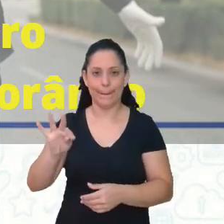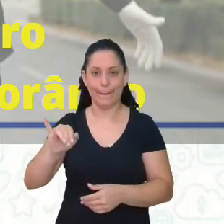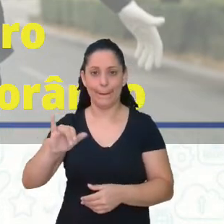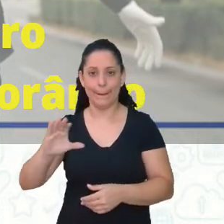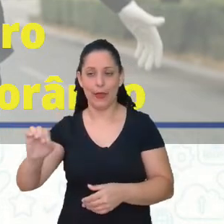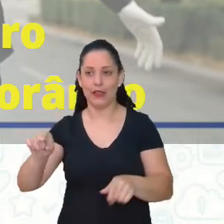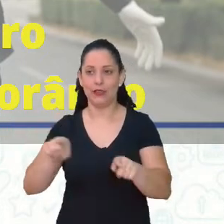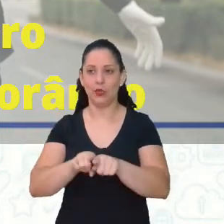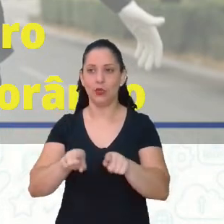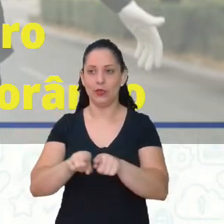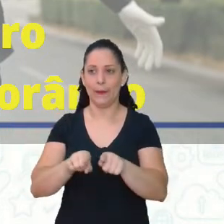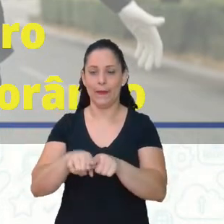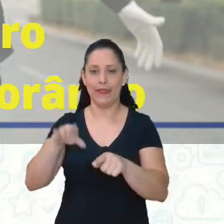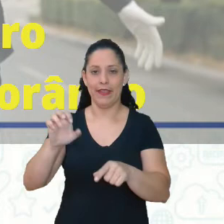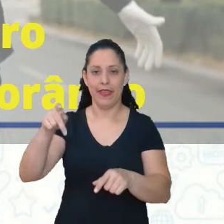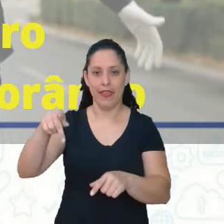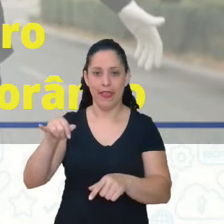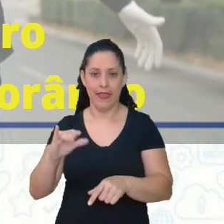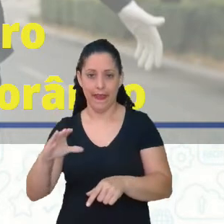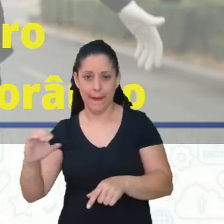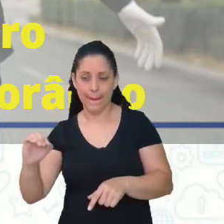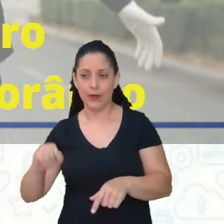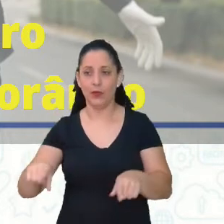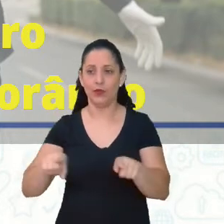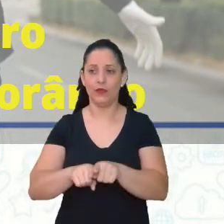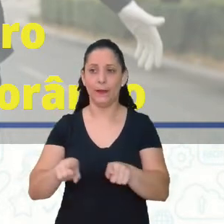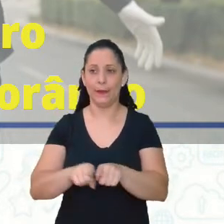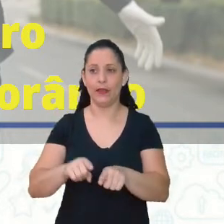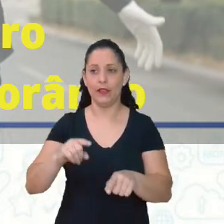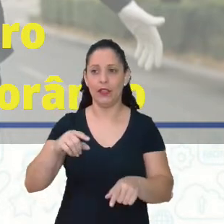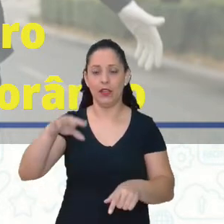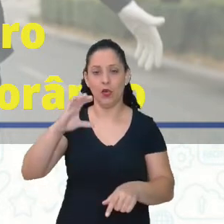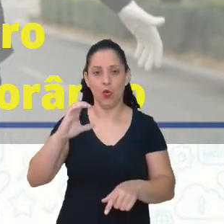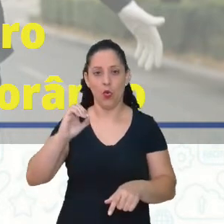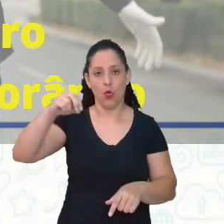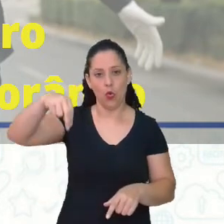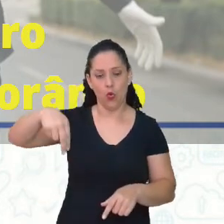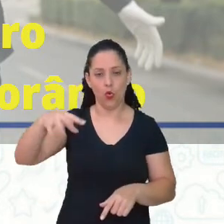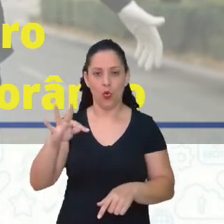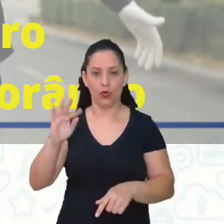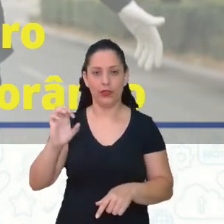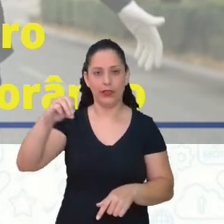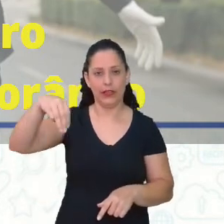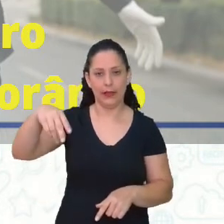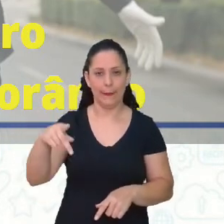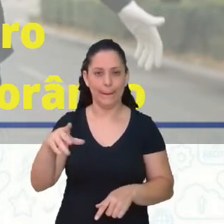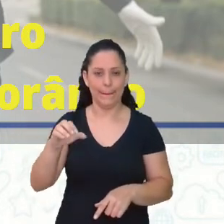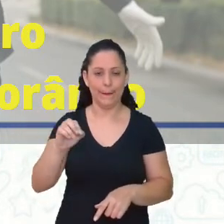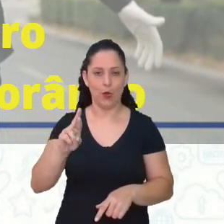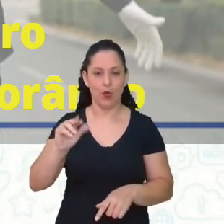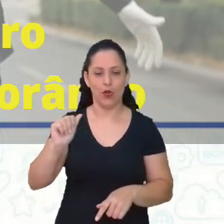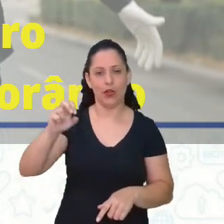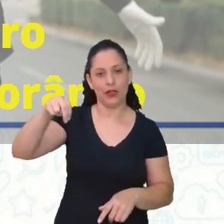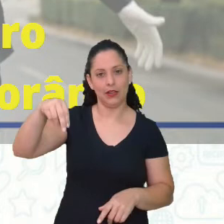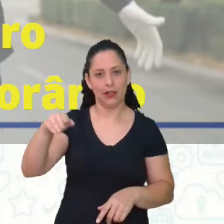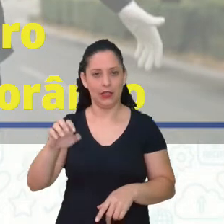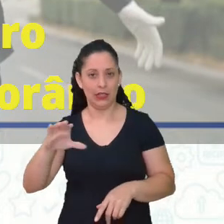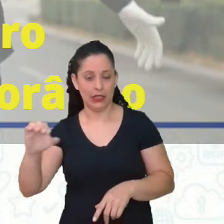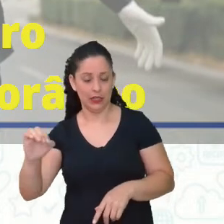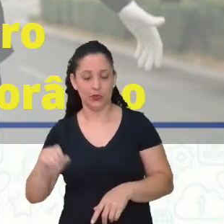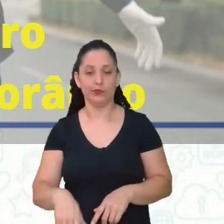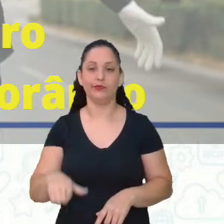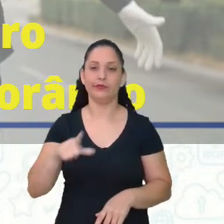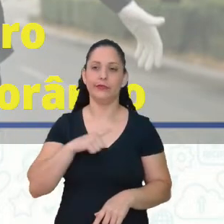já fez uma aula sobre o teatro pós-dramático e fez também sobre o teatro épico. Então, esse QR